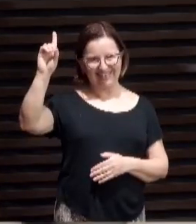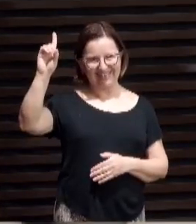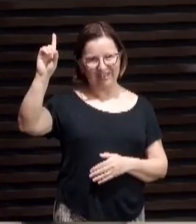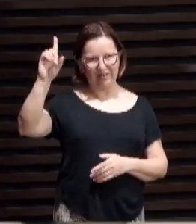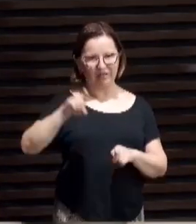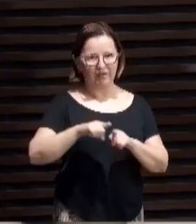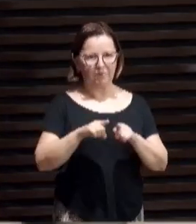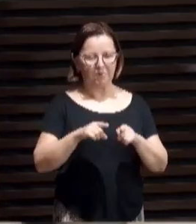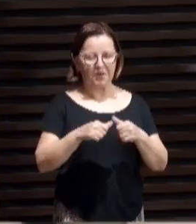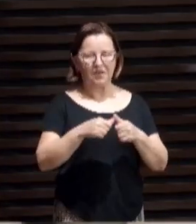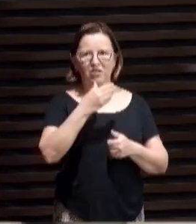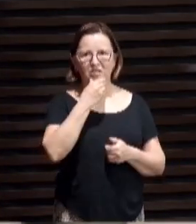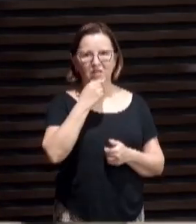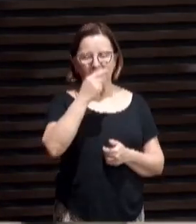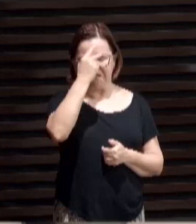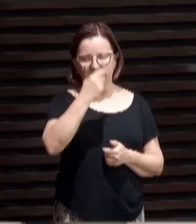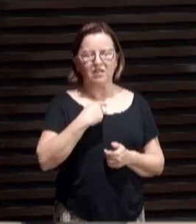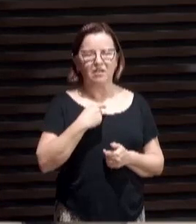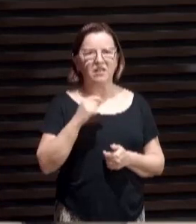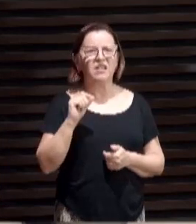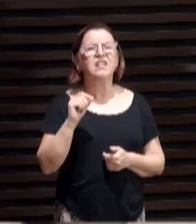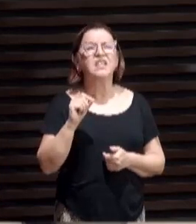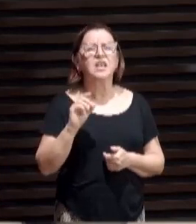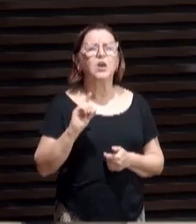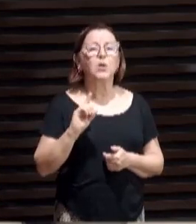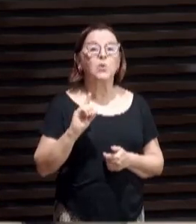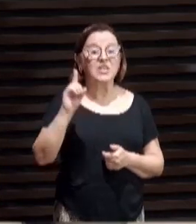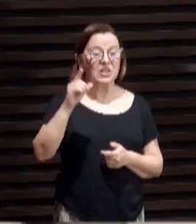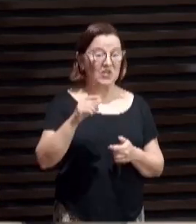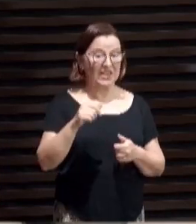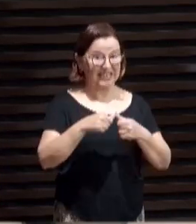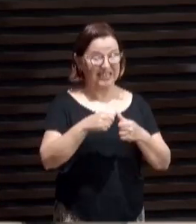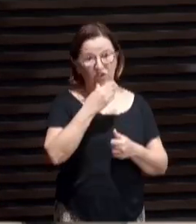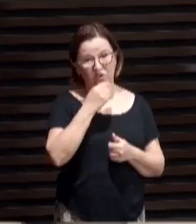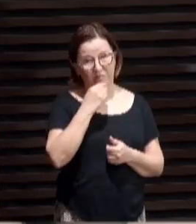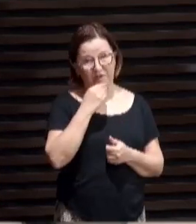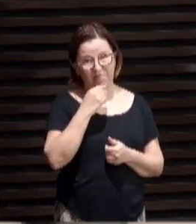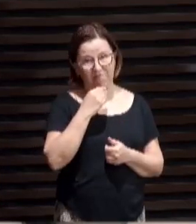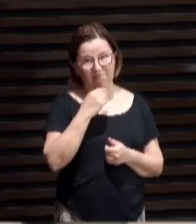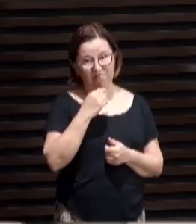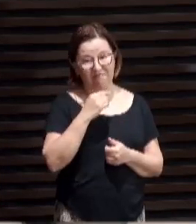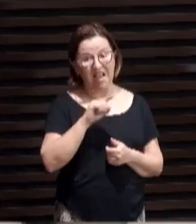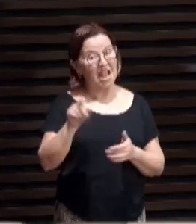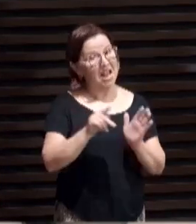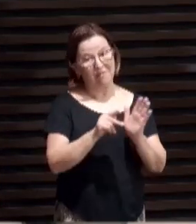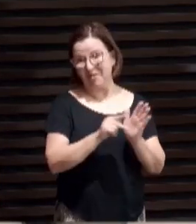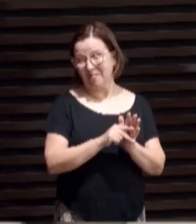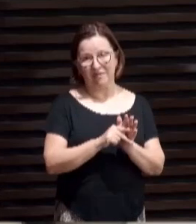Mas ele falava consigo. Quem é o Deus dele? Ele mesmo. E ele